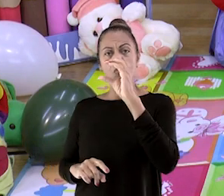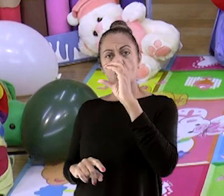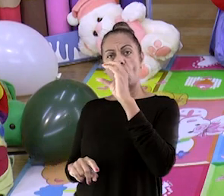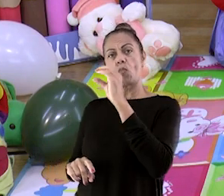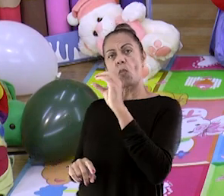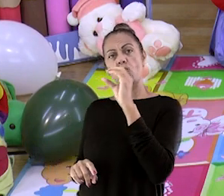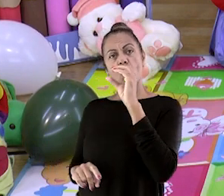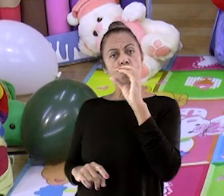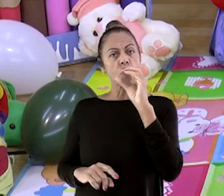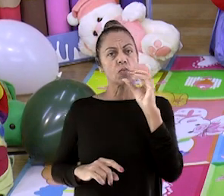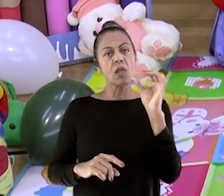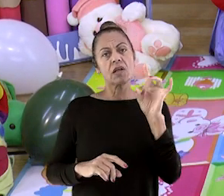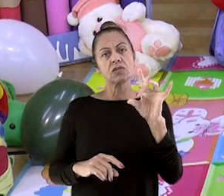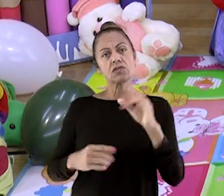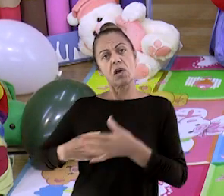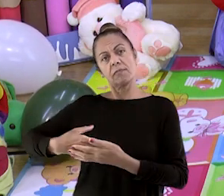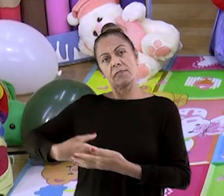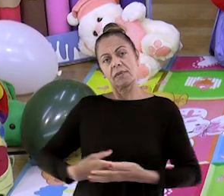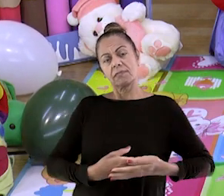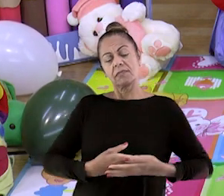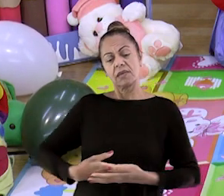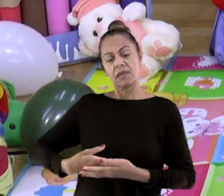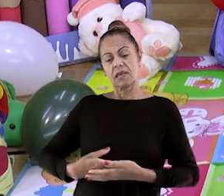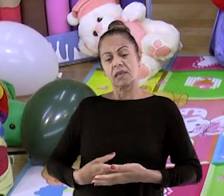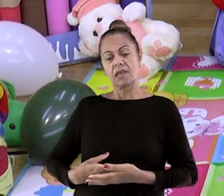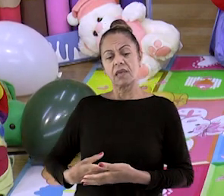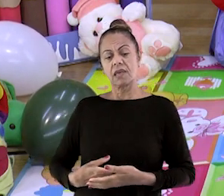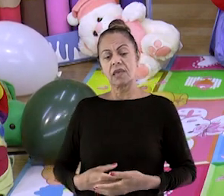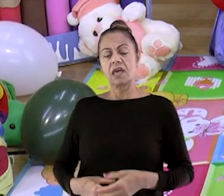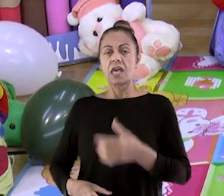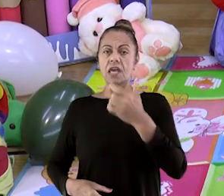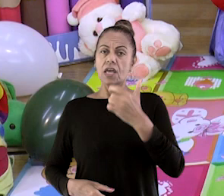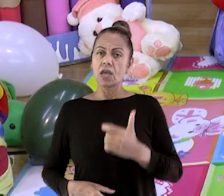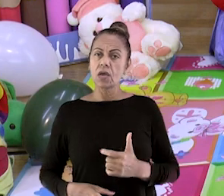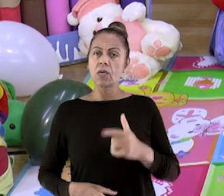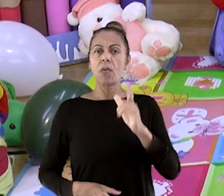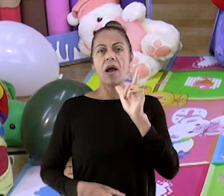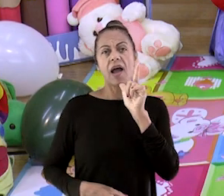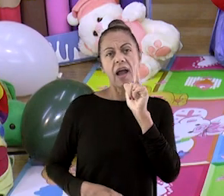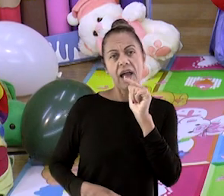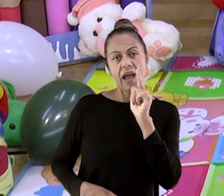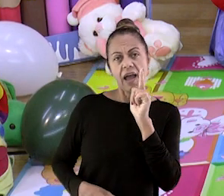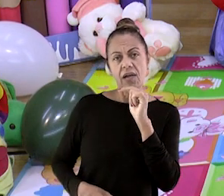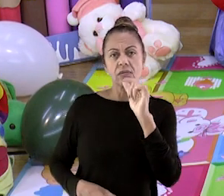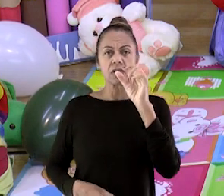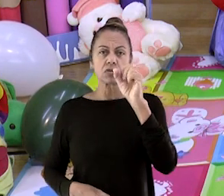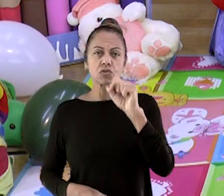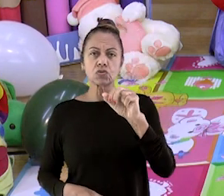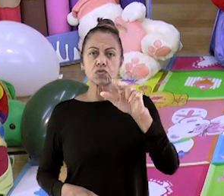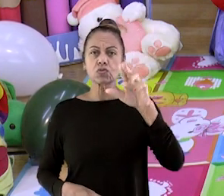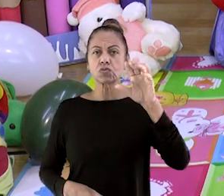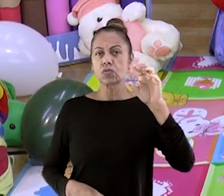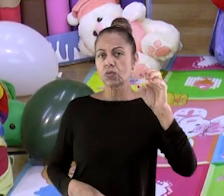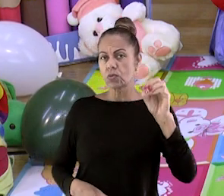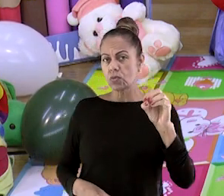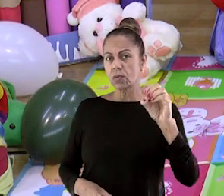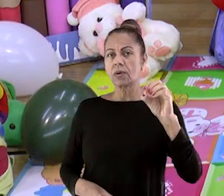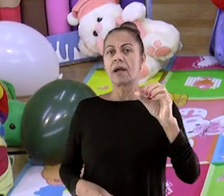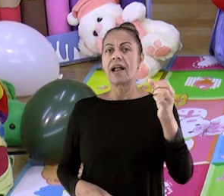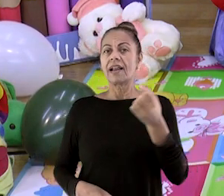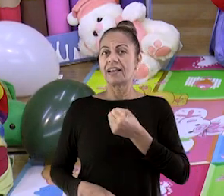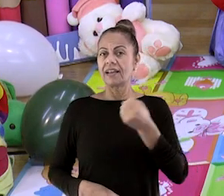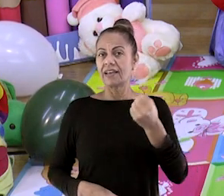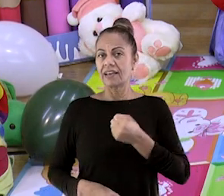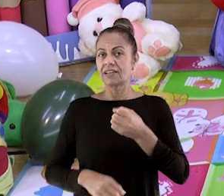mamadeira é para beber eu não sou bebê eu tomo água suco leite tudo